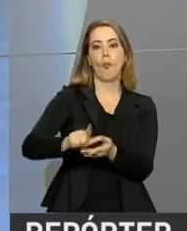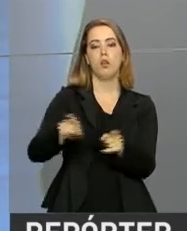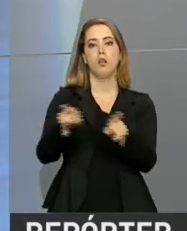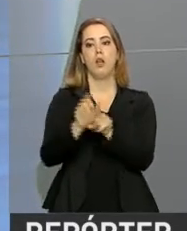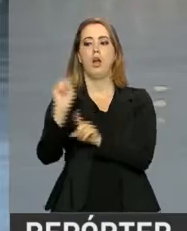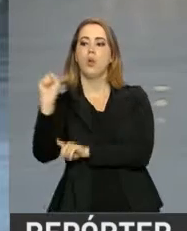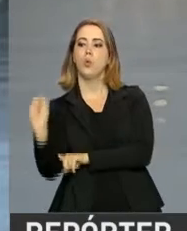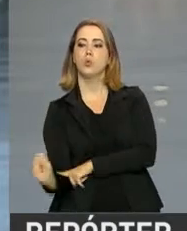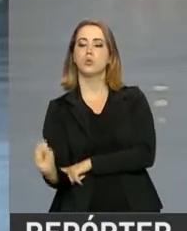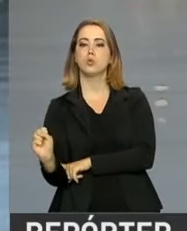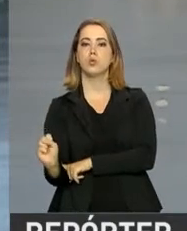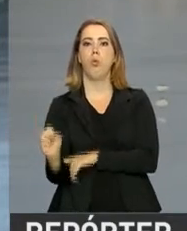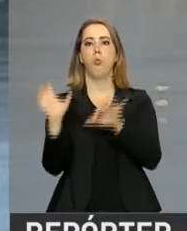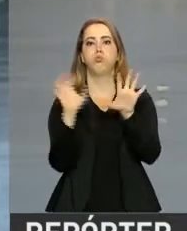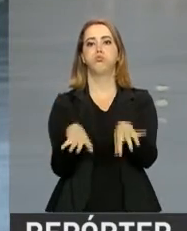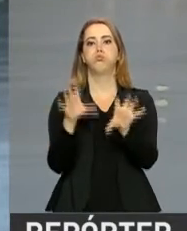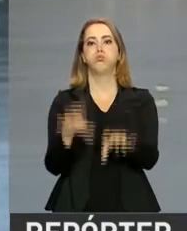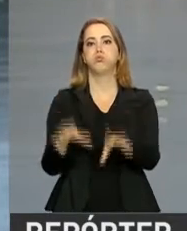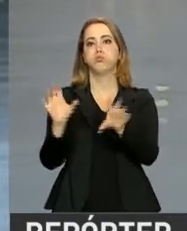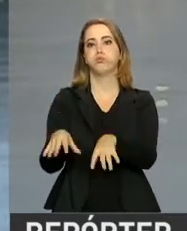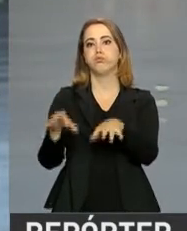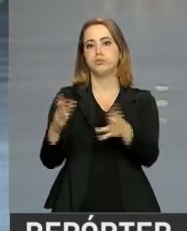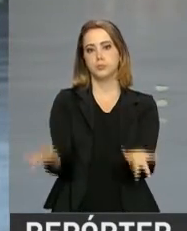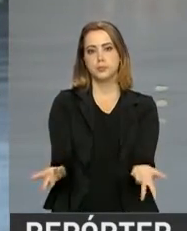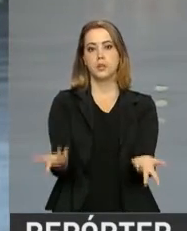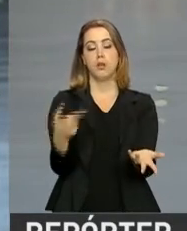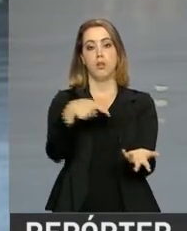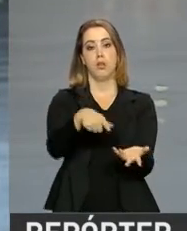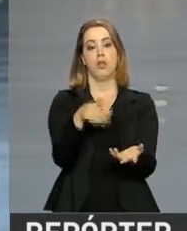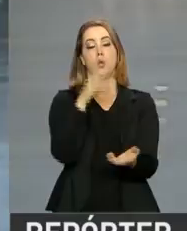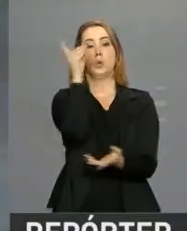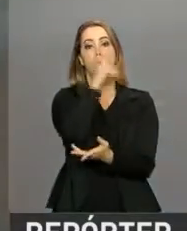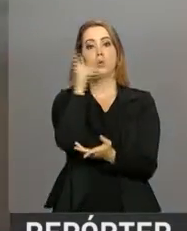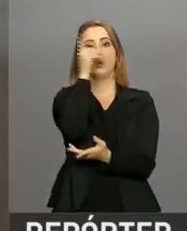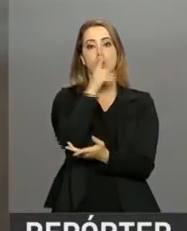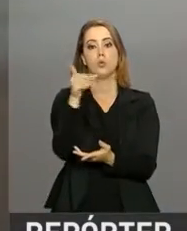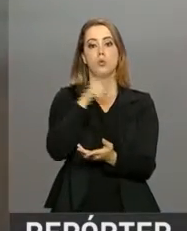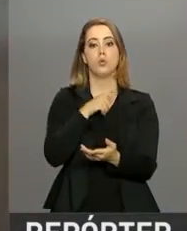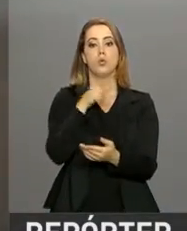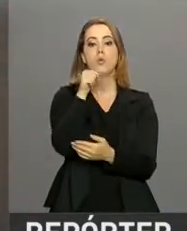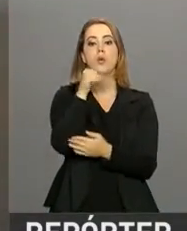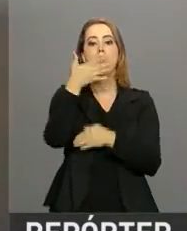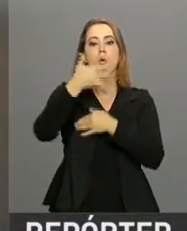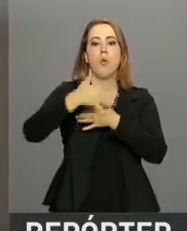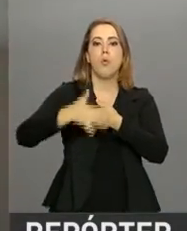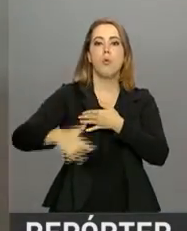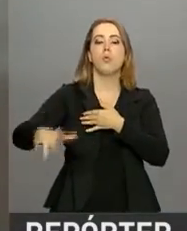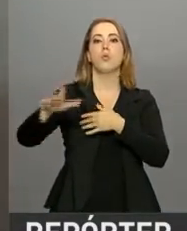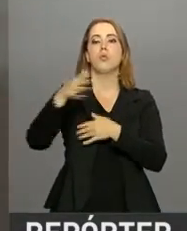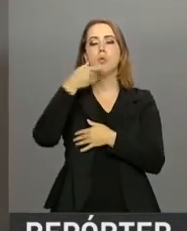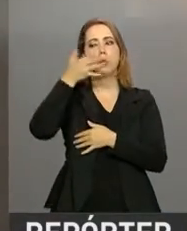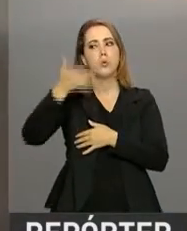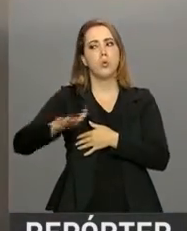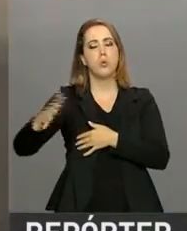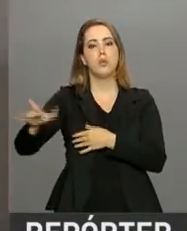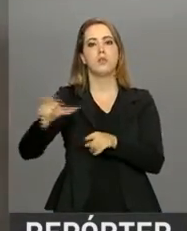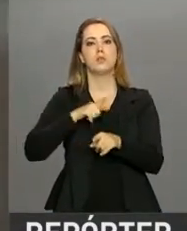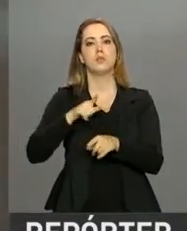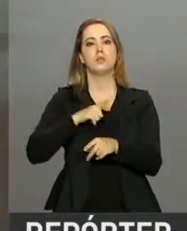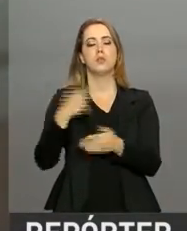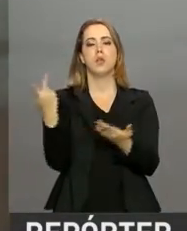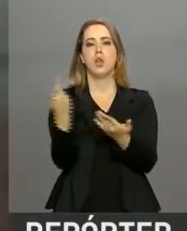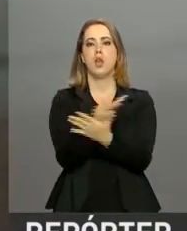isso mesmo zé luís em santa catarina neste domingo no balneário rincão no litoral sul ocorreu o chamado